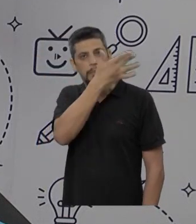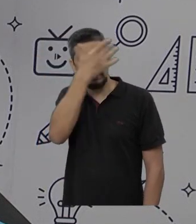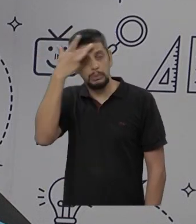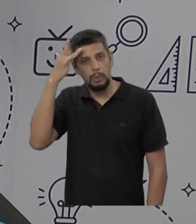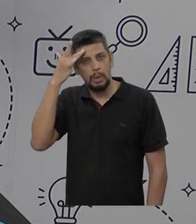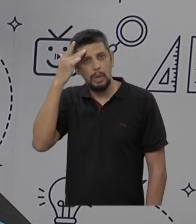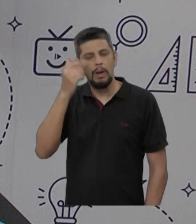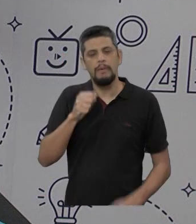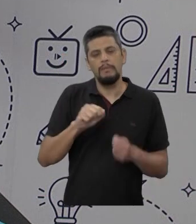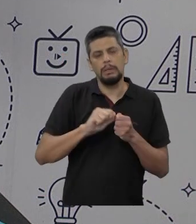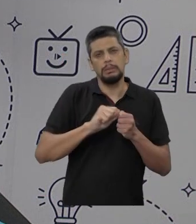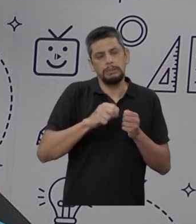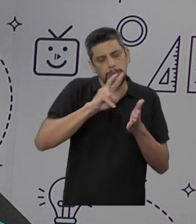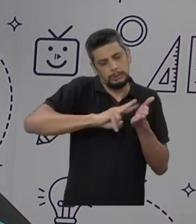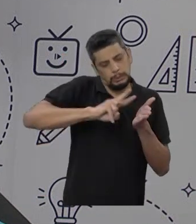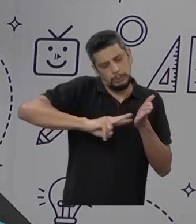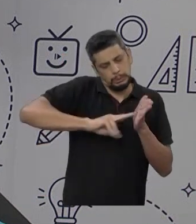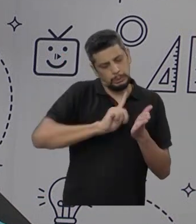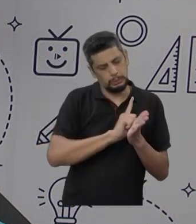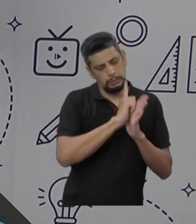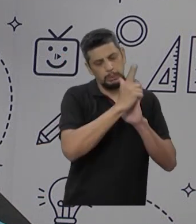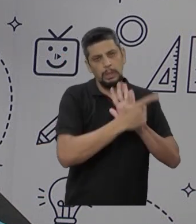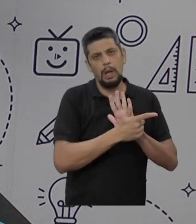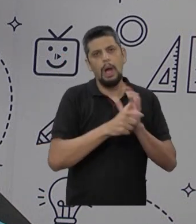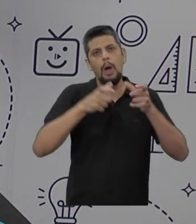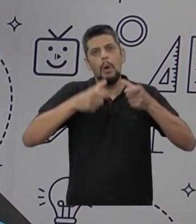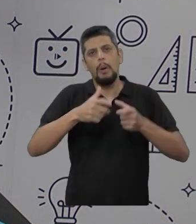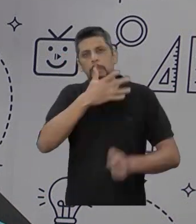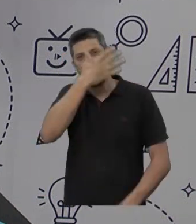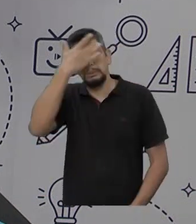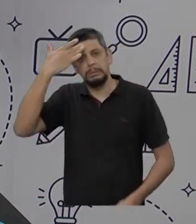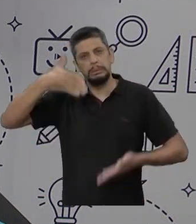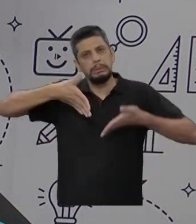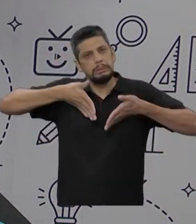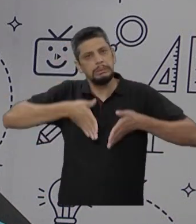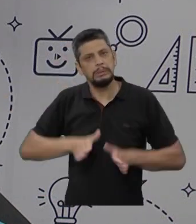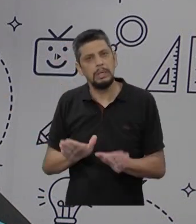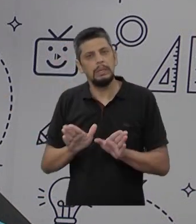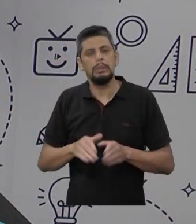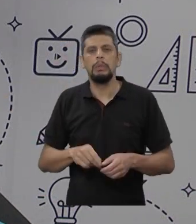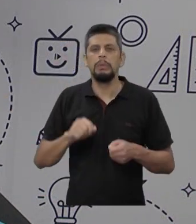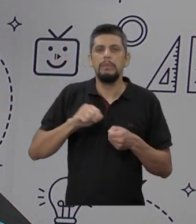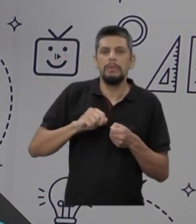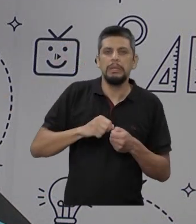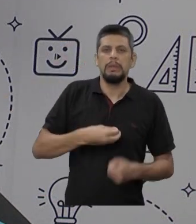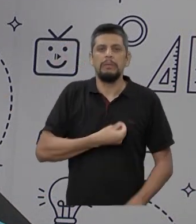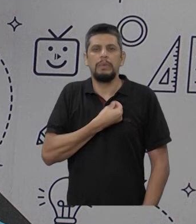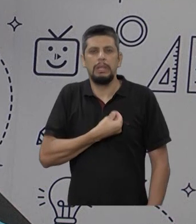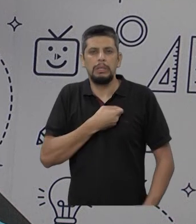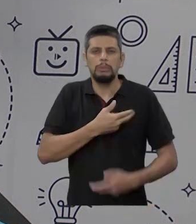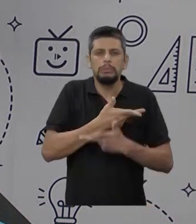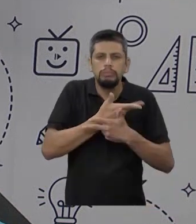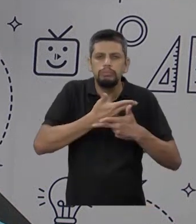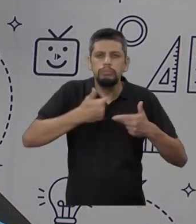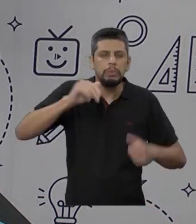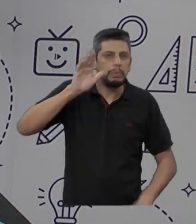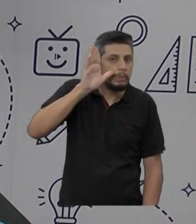Quando nós fazemos a leitura desse gênero, nós sabemos onde a pessoa nasceu, o que ela fez ao longo da